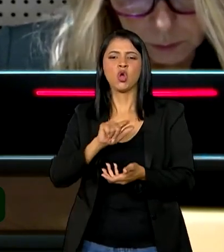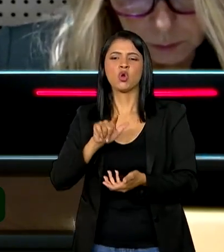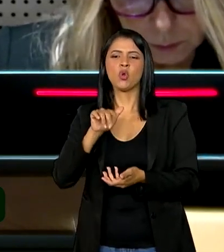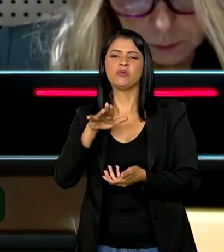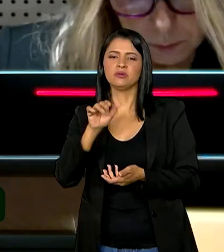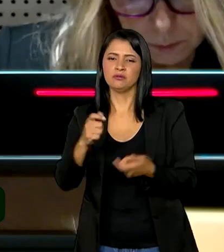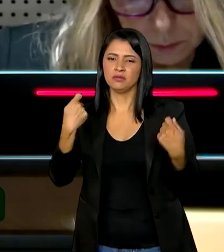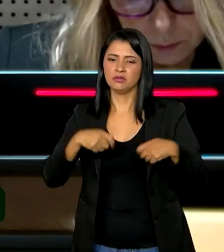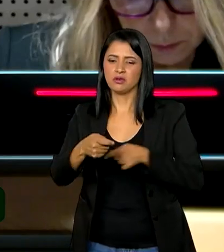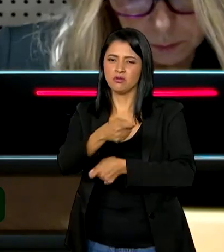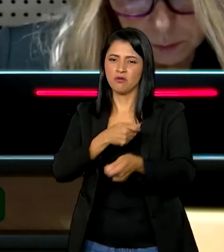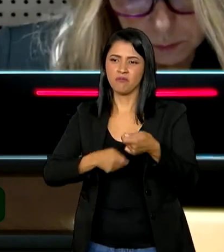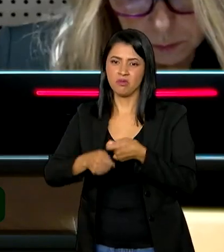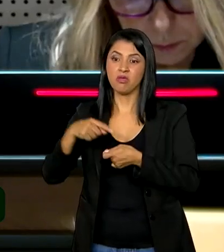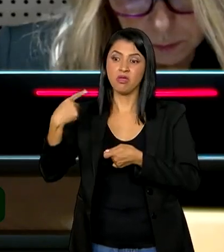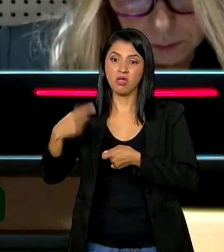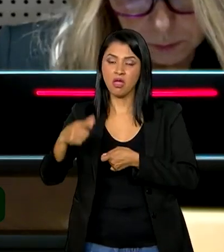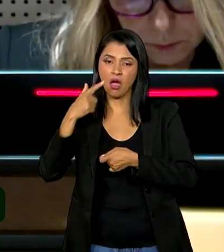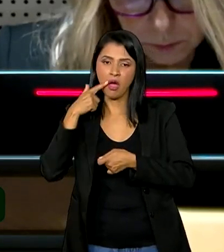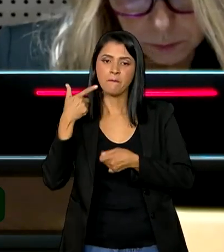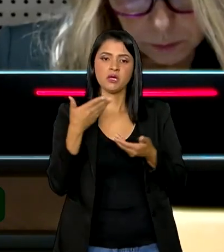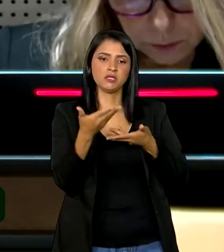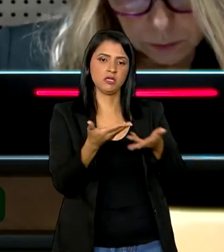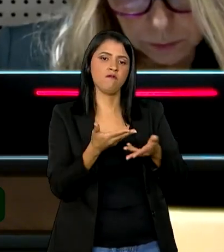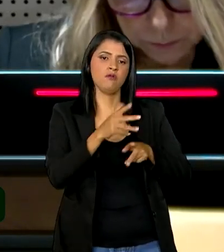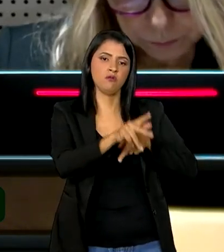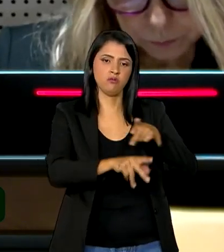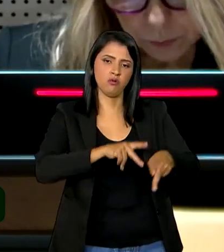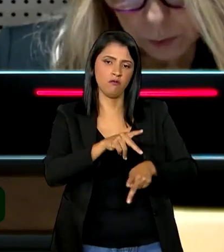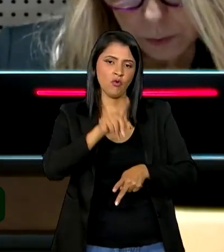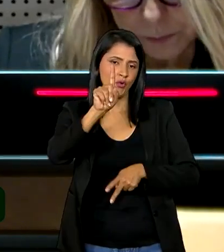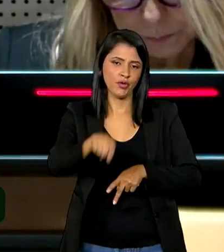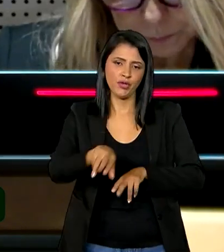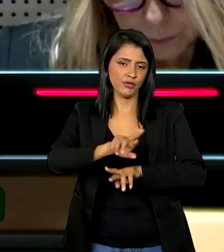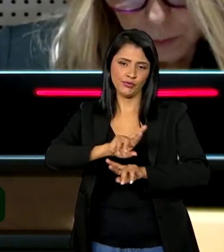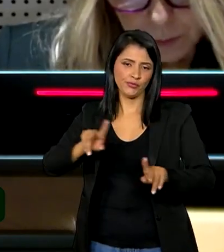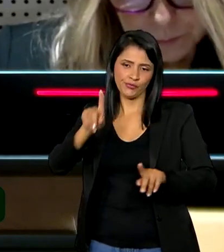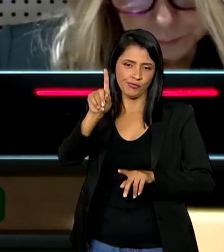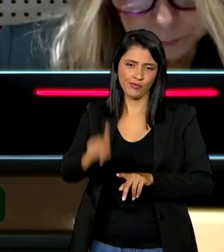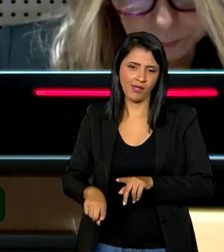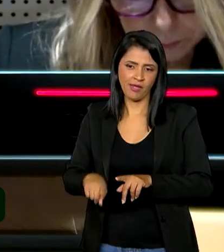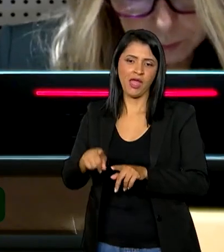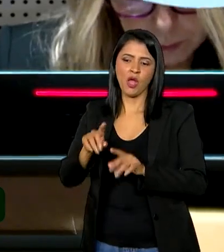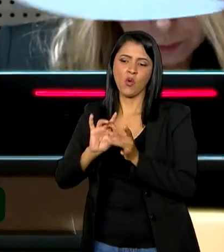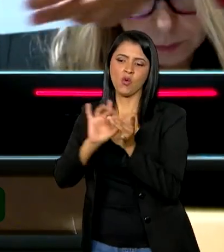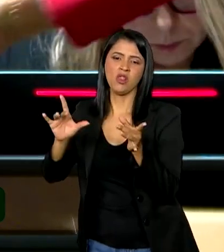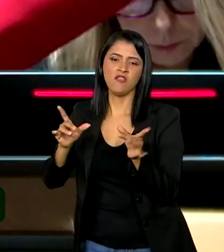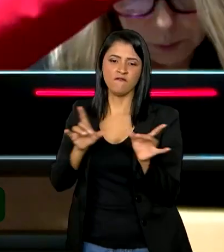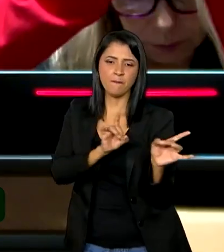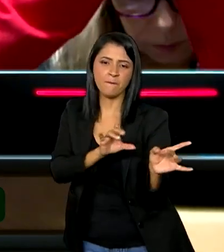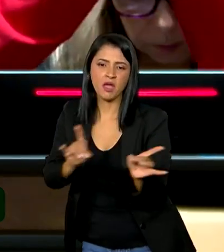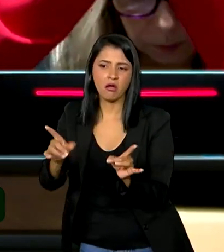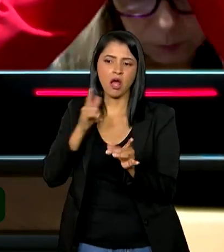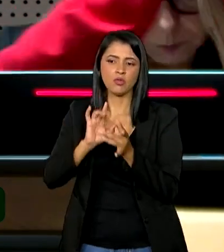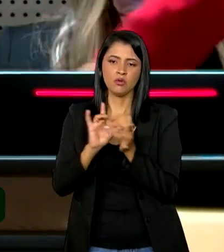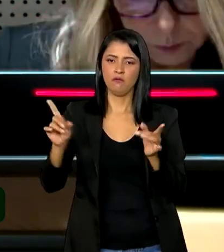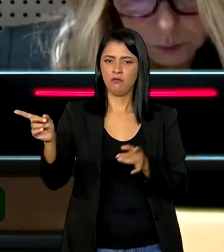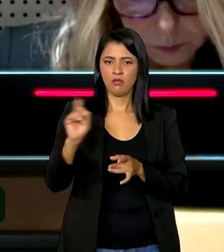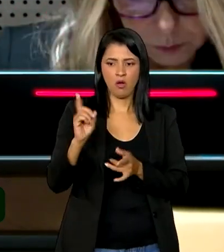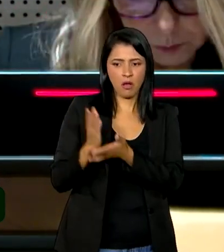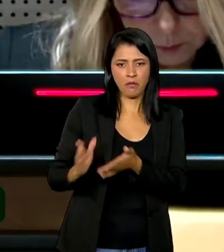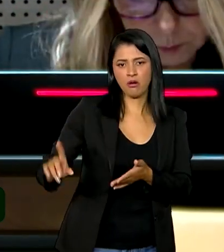que os regimes democráticos voltem a ser percebidos como um instrumento de conquista de direitos. Um sistema que privilegia os